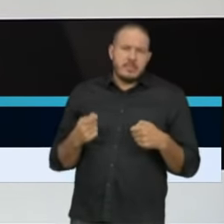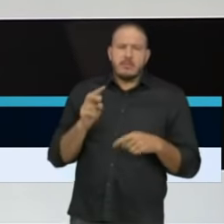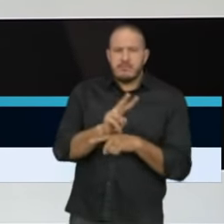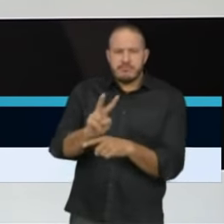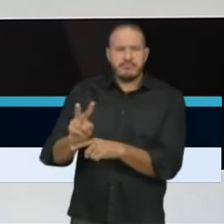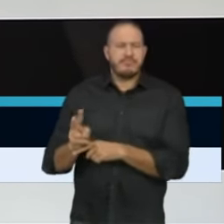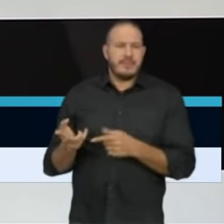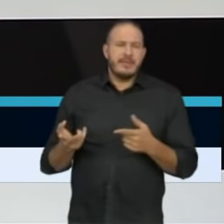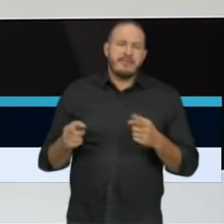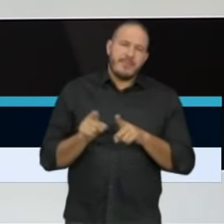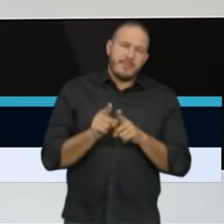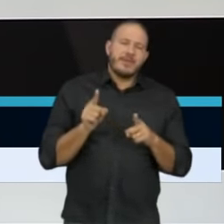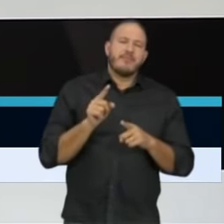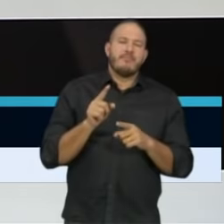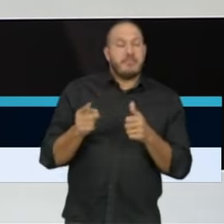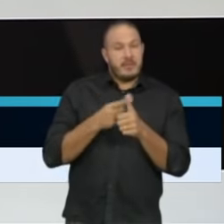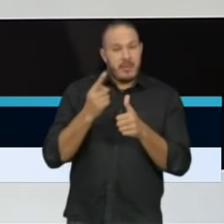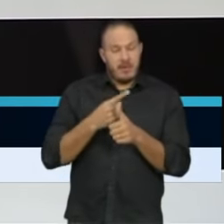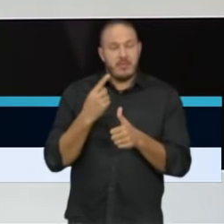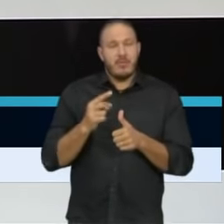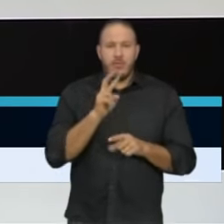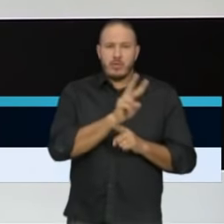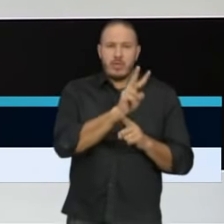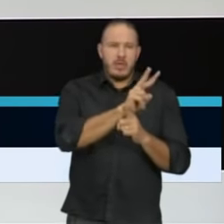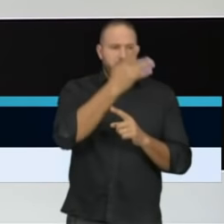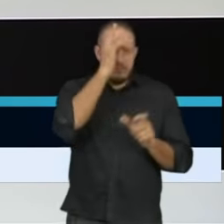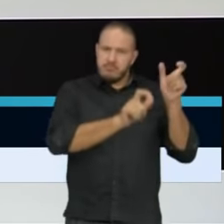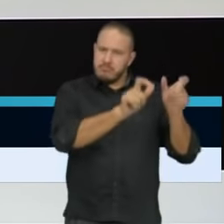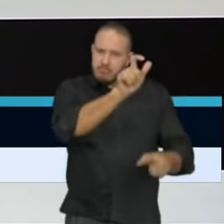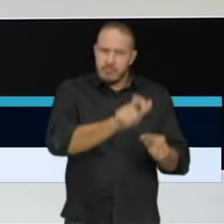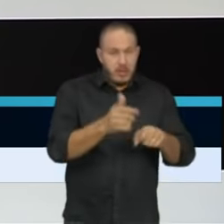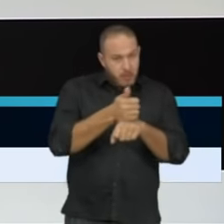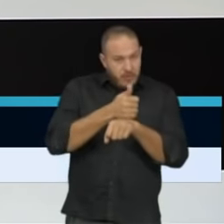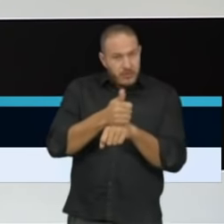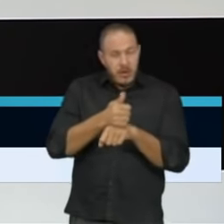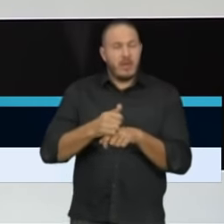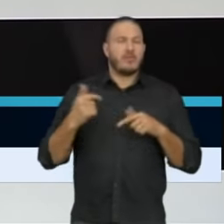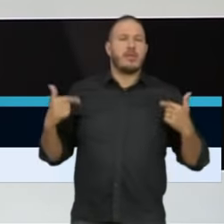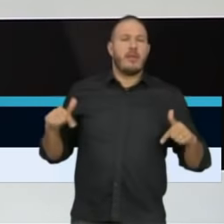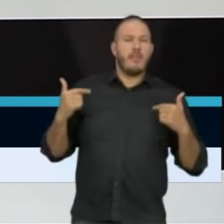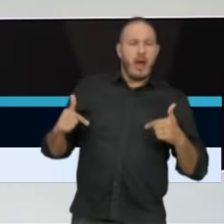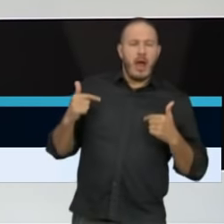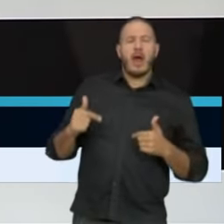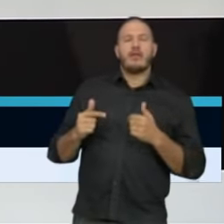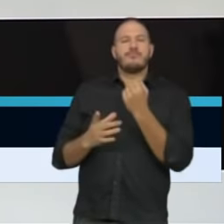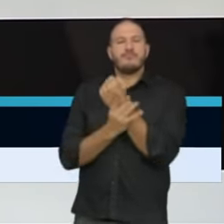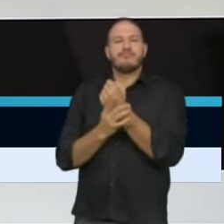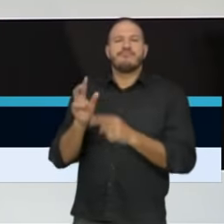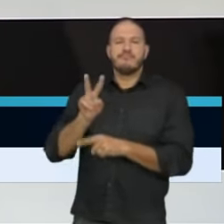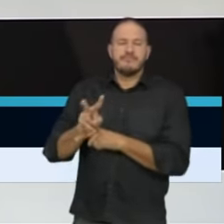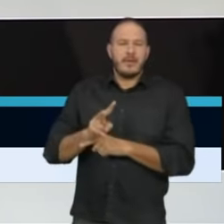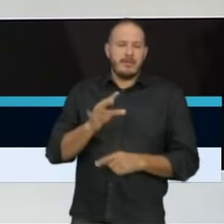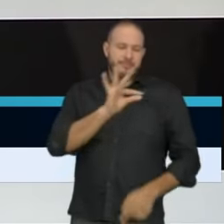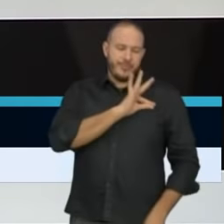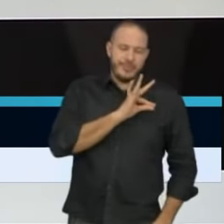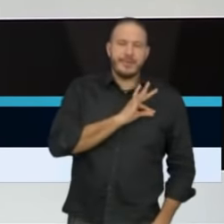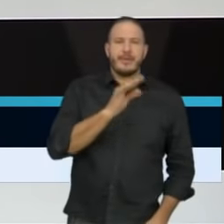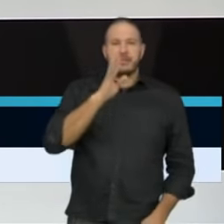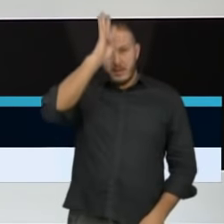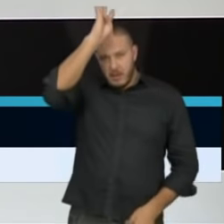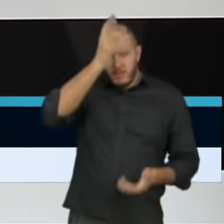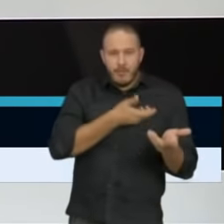com proteção. Primeiro, a proteção individual aos profissionais que atuam na segurança pública, Polícia Militar, Corpo de Bombeiros,